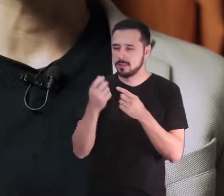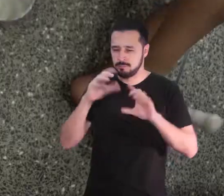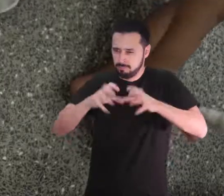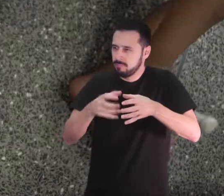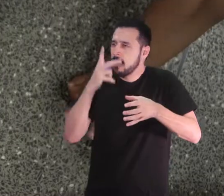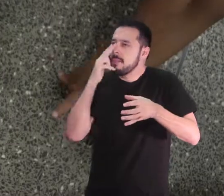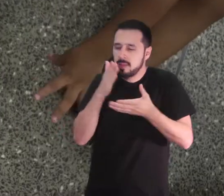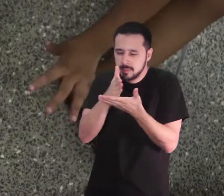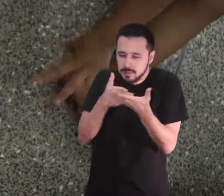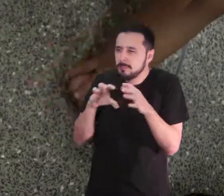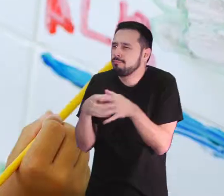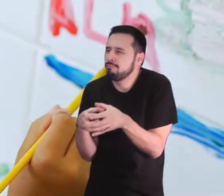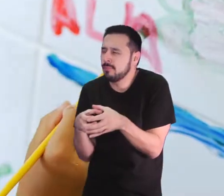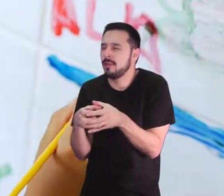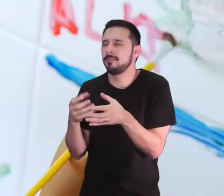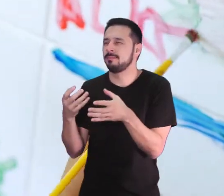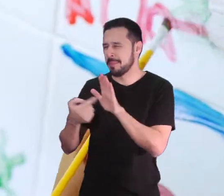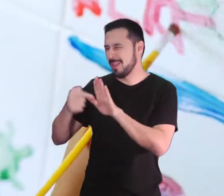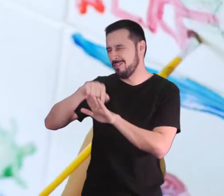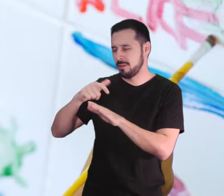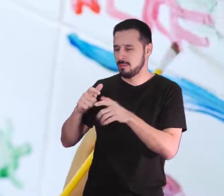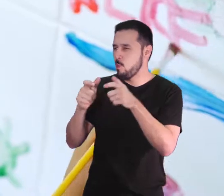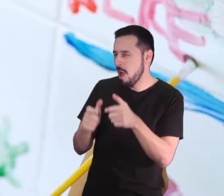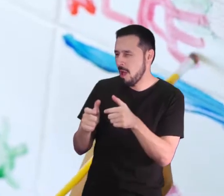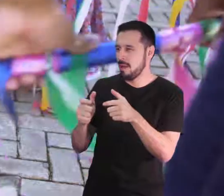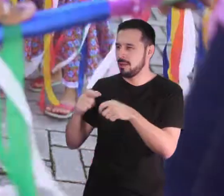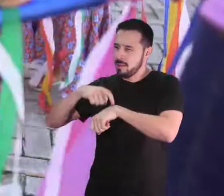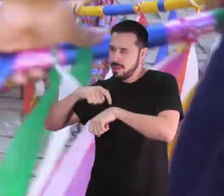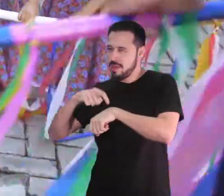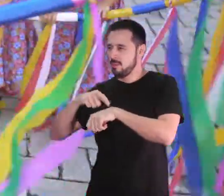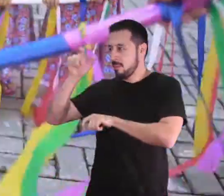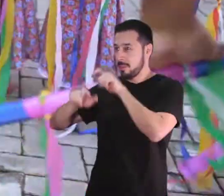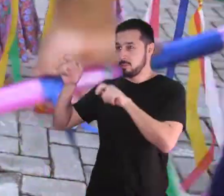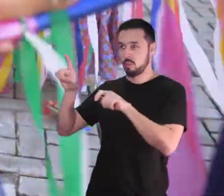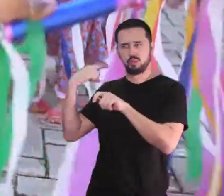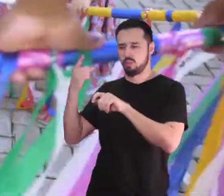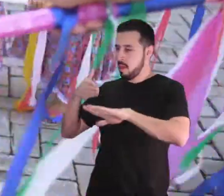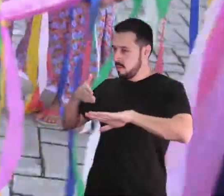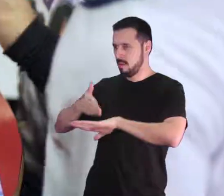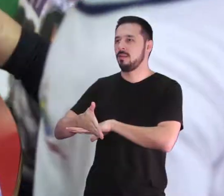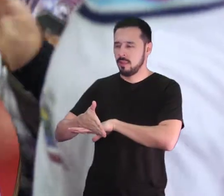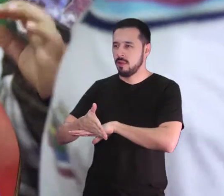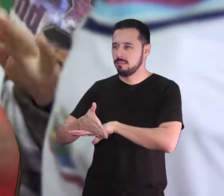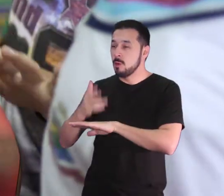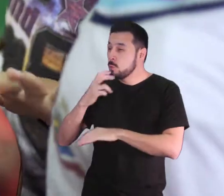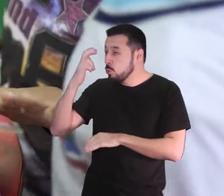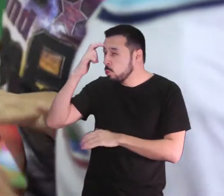uma espécie de tempo e espaço pelo qual os indivíduos passam e, ao adentrar nesse